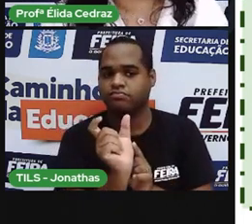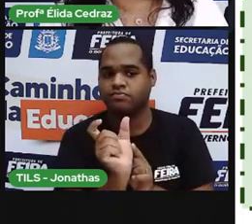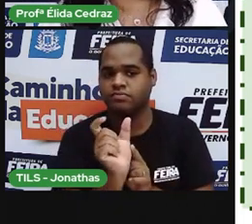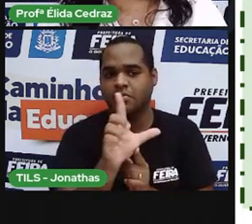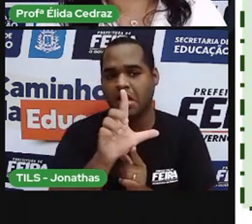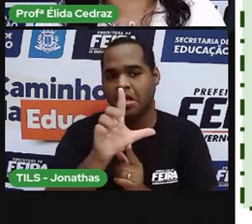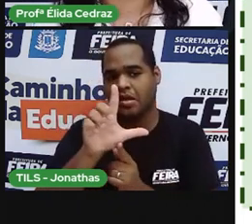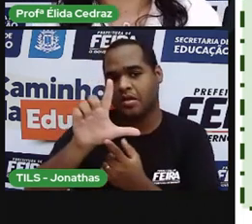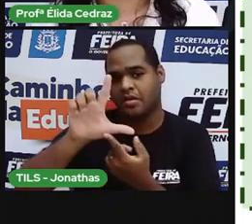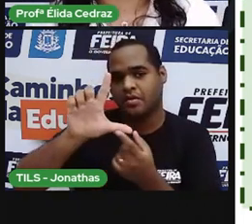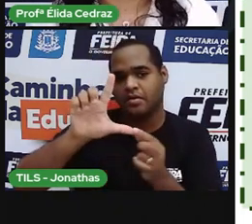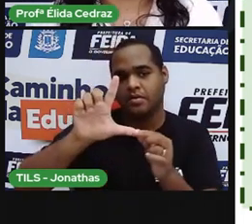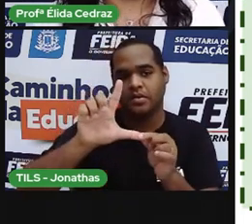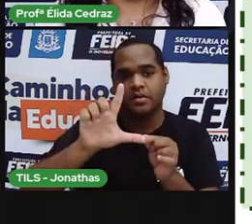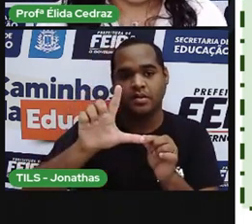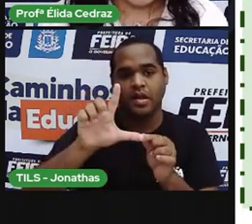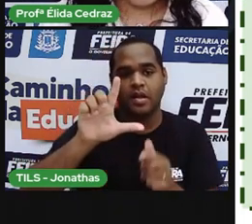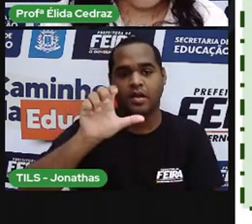Pró colocou aí.